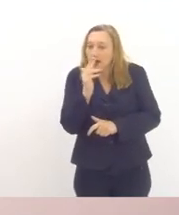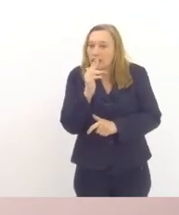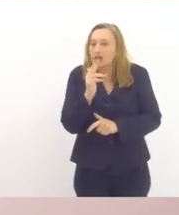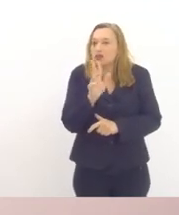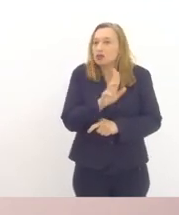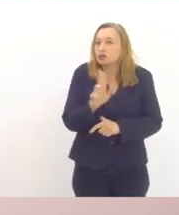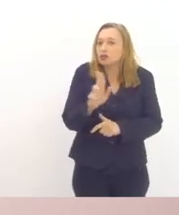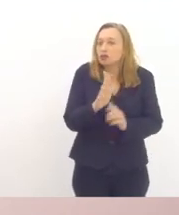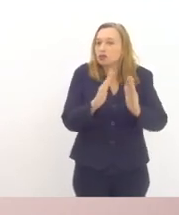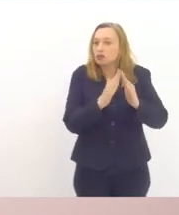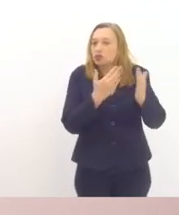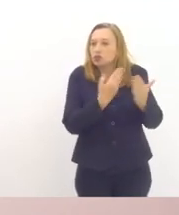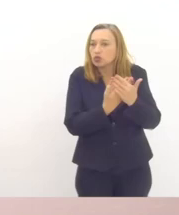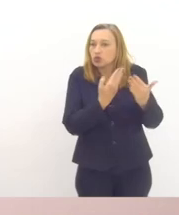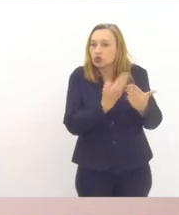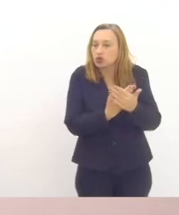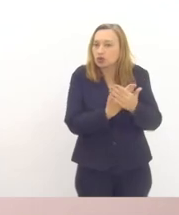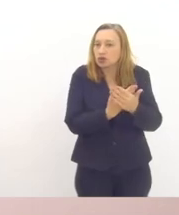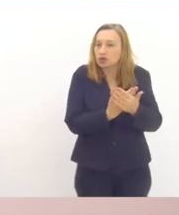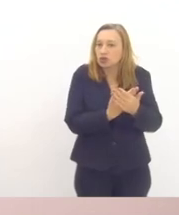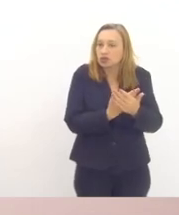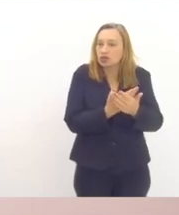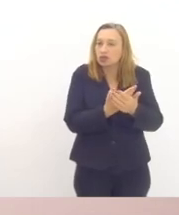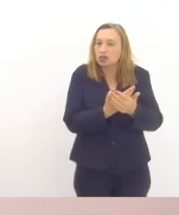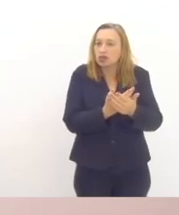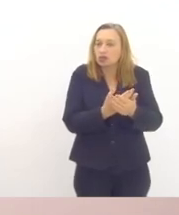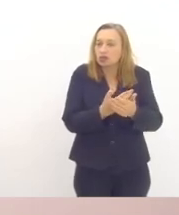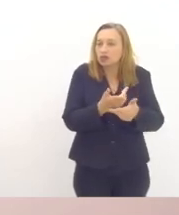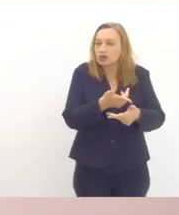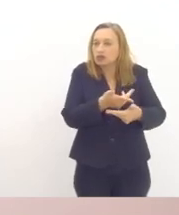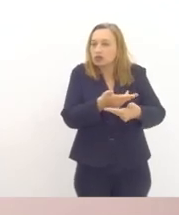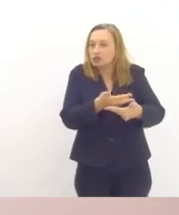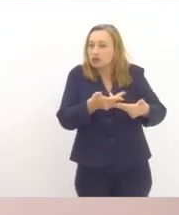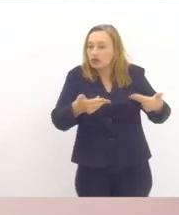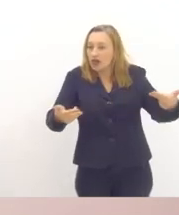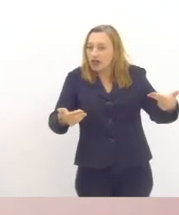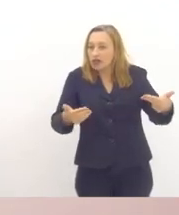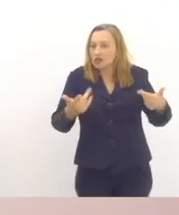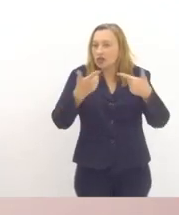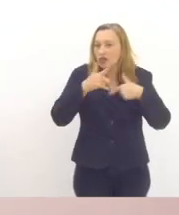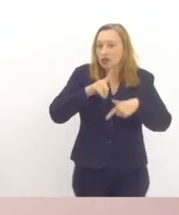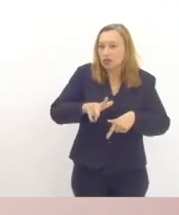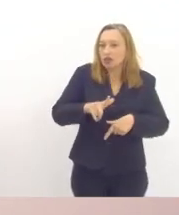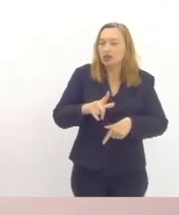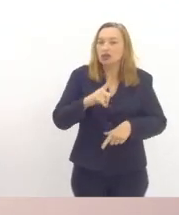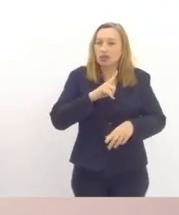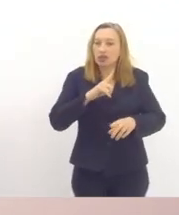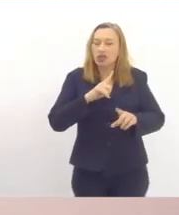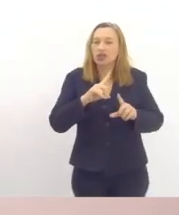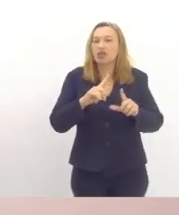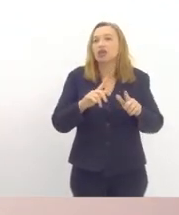nome de uma escola entre línguas. A gente tem uma deliberação sobre as escolas bilíngues e